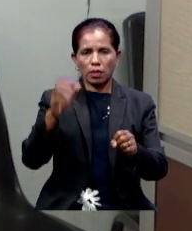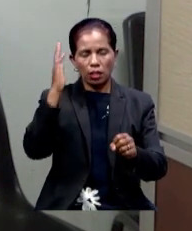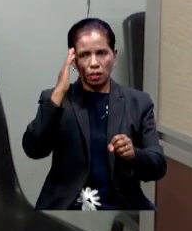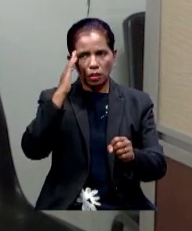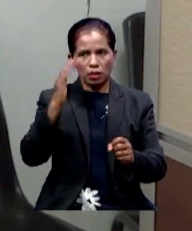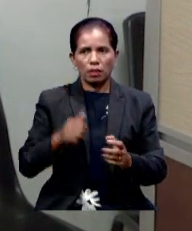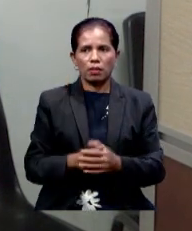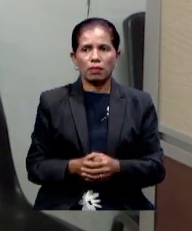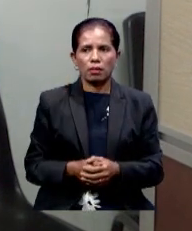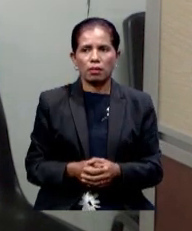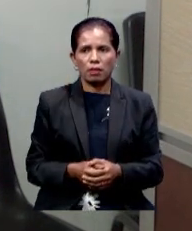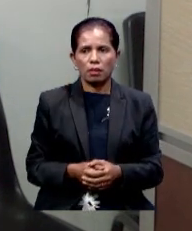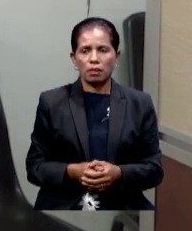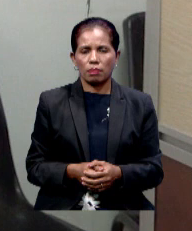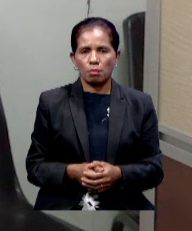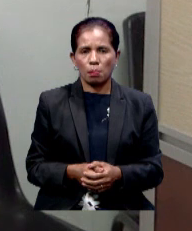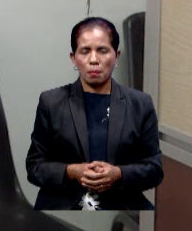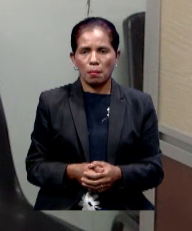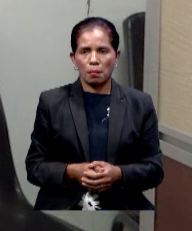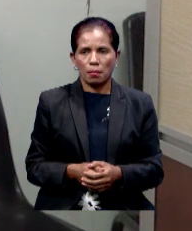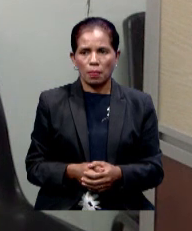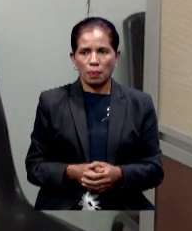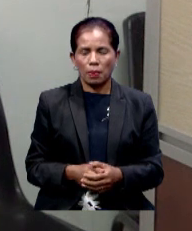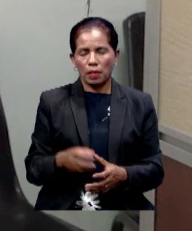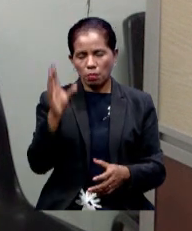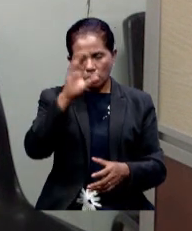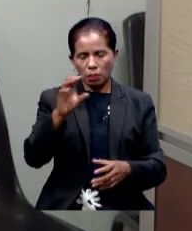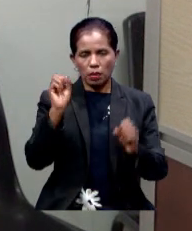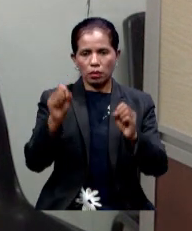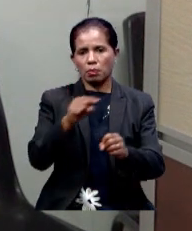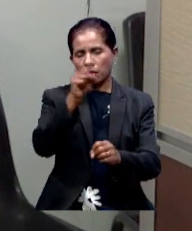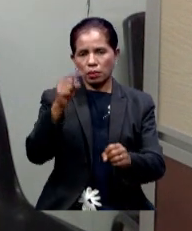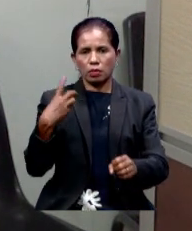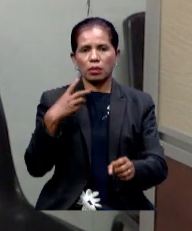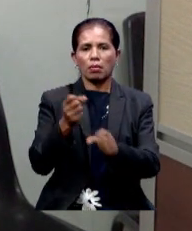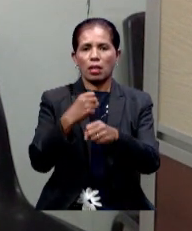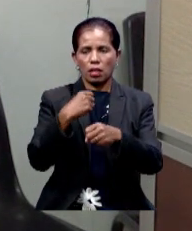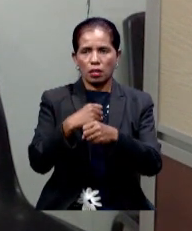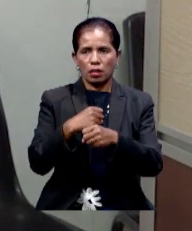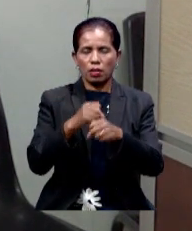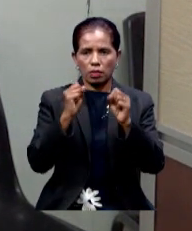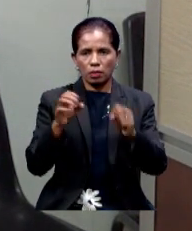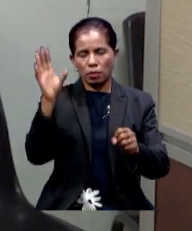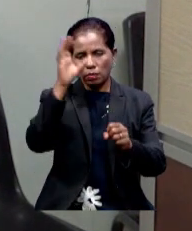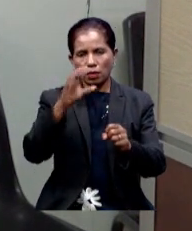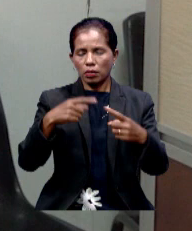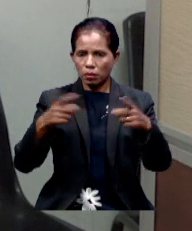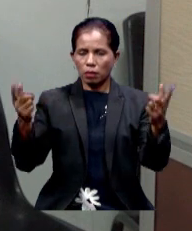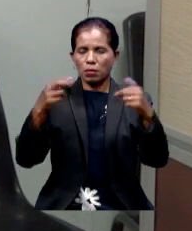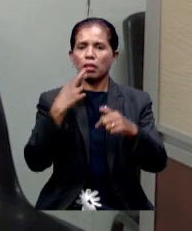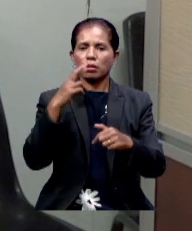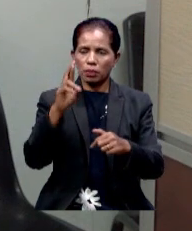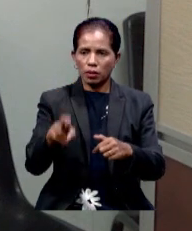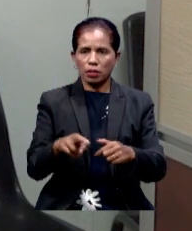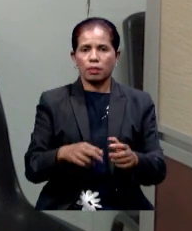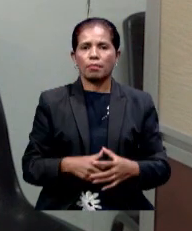a tamba ainda né a tamba questão ainda né pergunta ainda bem mas halo nem tem que baixar busca ali agora se nem mais